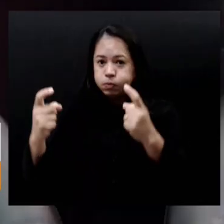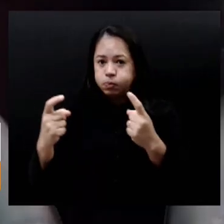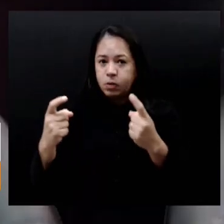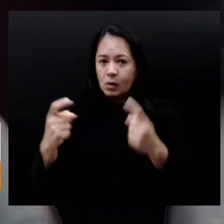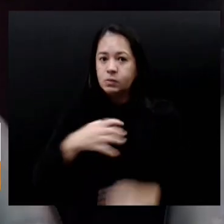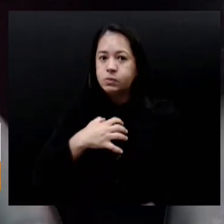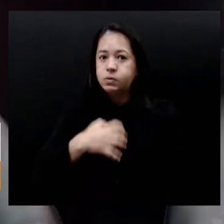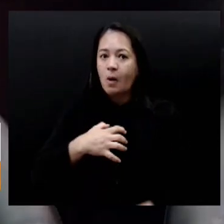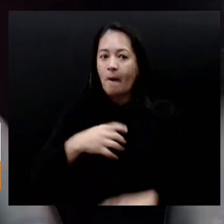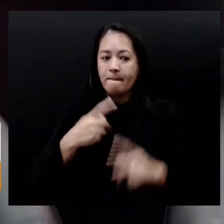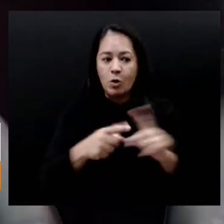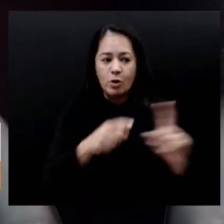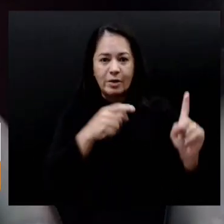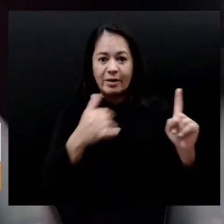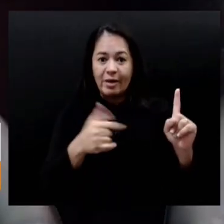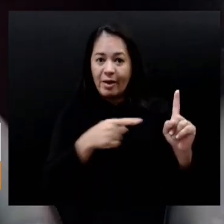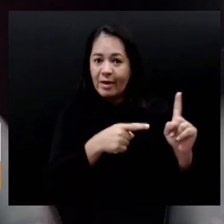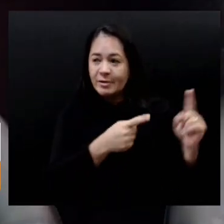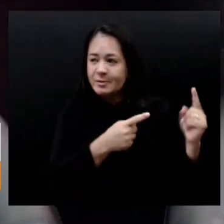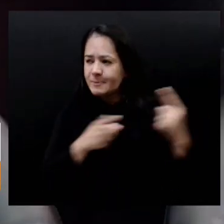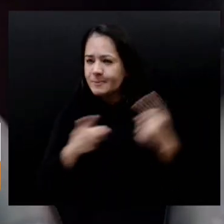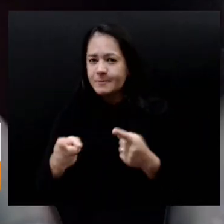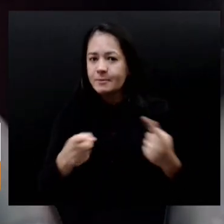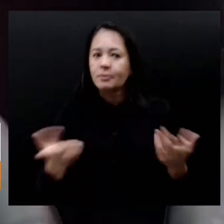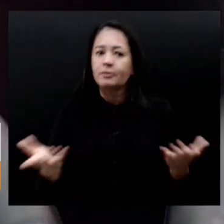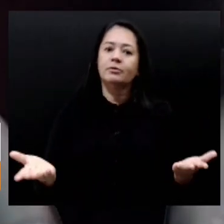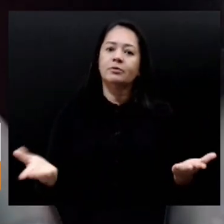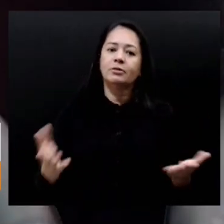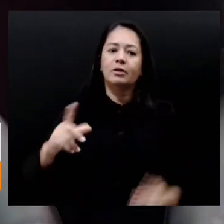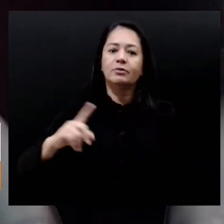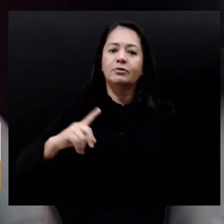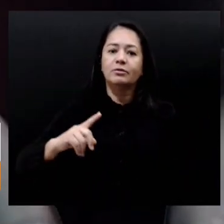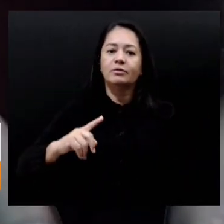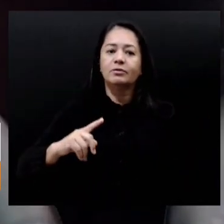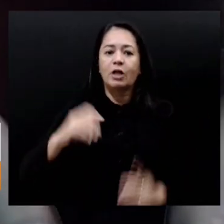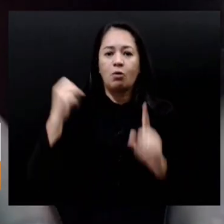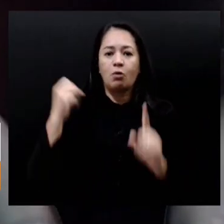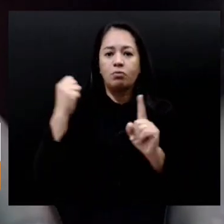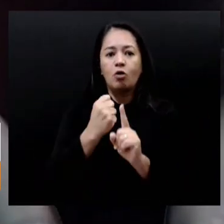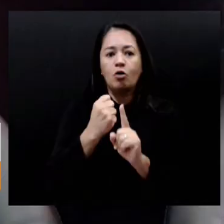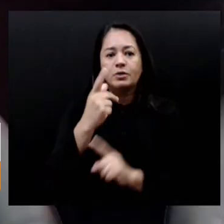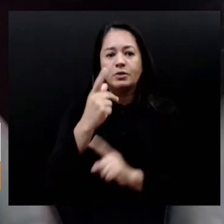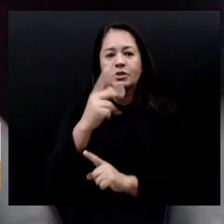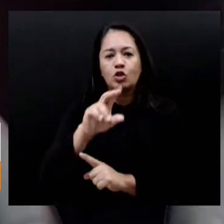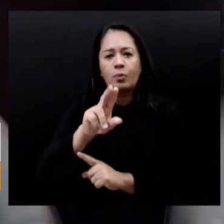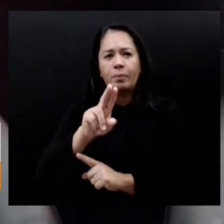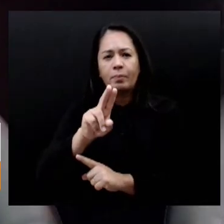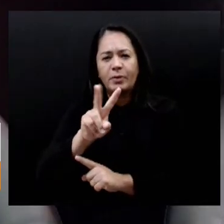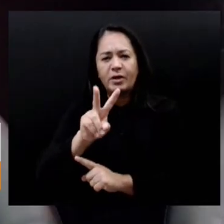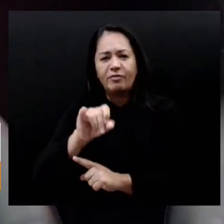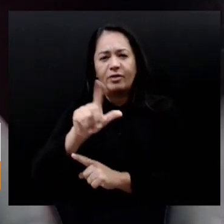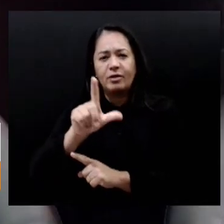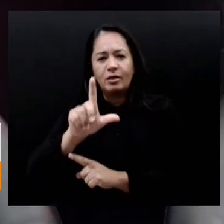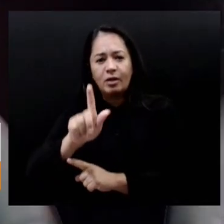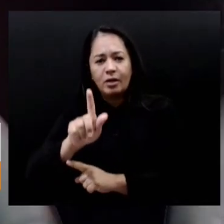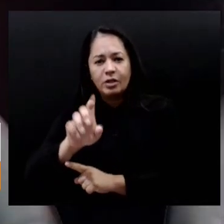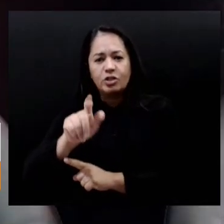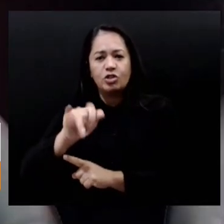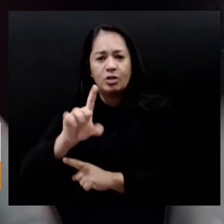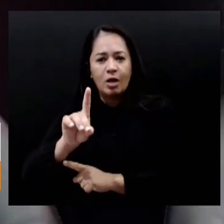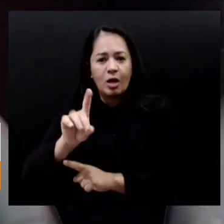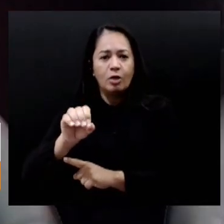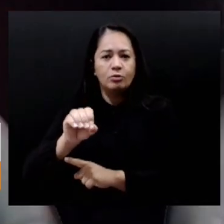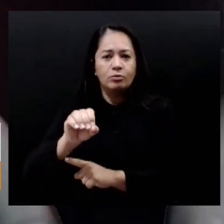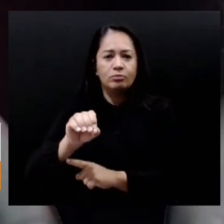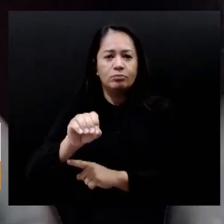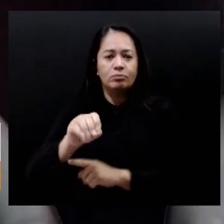uma pessoa, existe a figura do homicídio privilegiado, artigo 121, parágrafo 1º do Código Penal, que